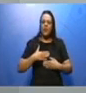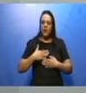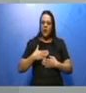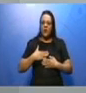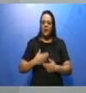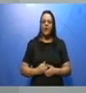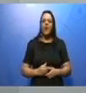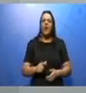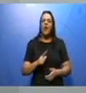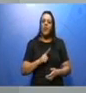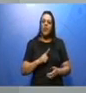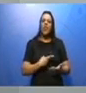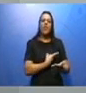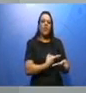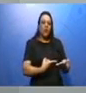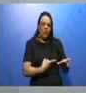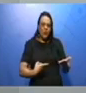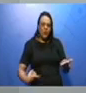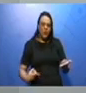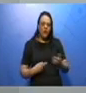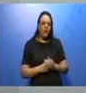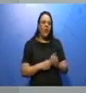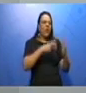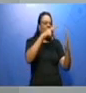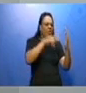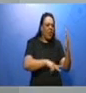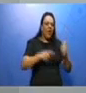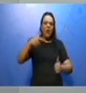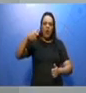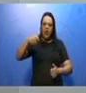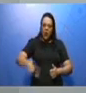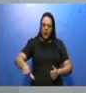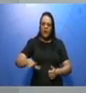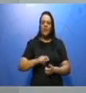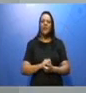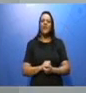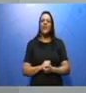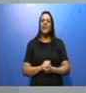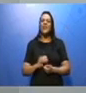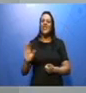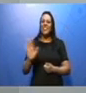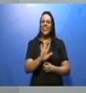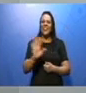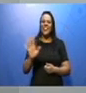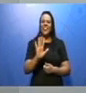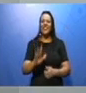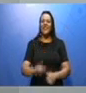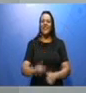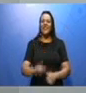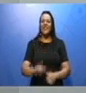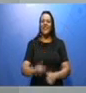novamente, se divirtam com a leitura, viajem nesse texto e a gente se vê numa próxima aula, tá certo? Tchau, tchau. Até mais.